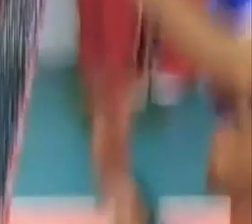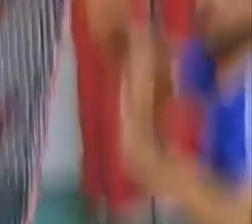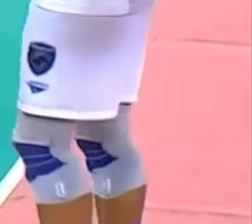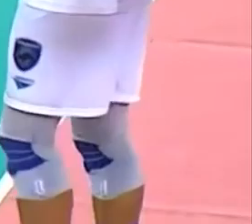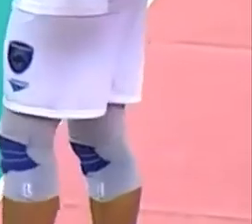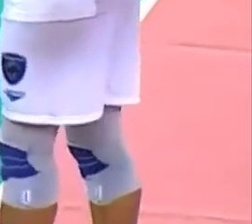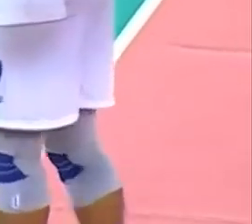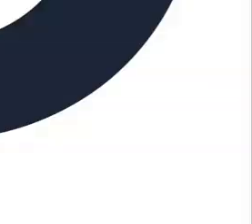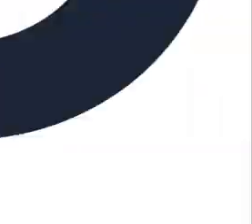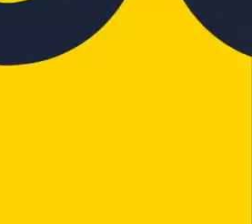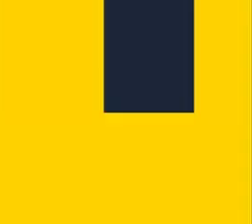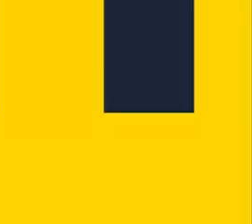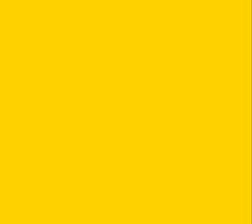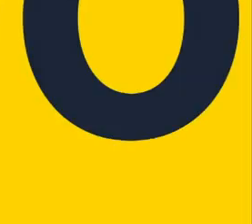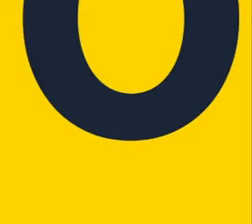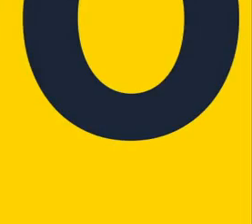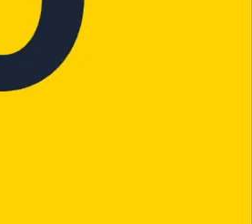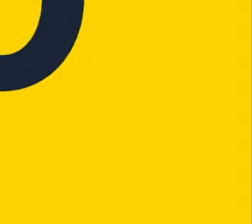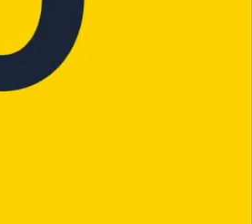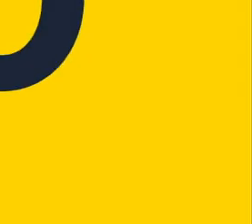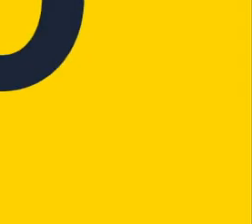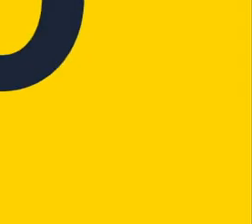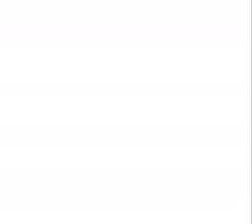Explodiu na rede.